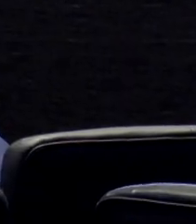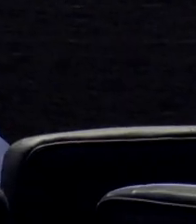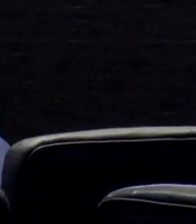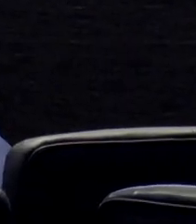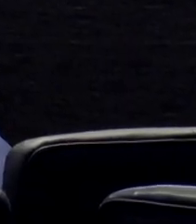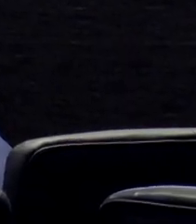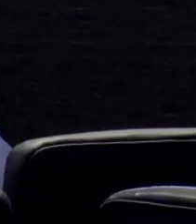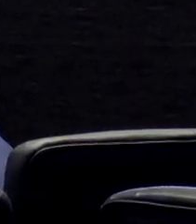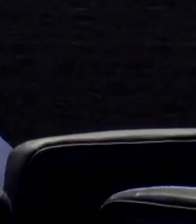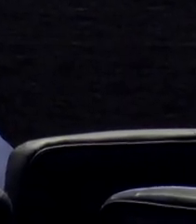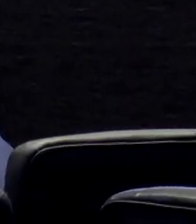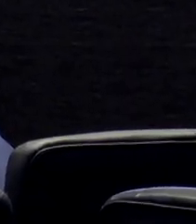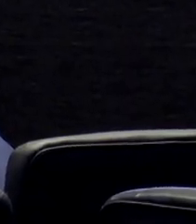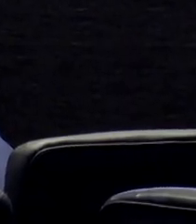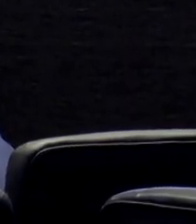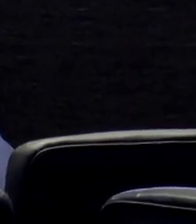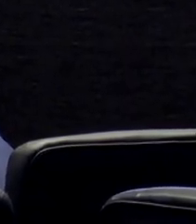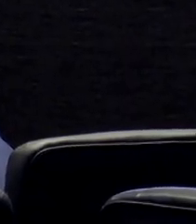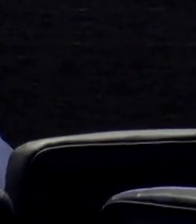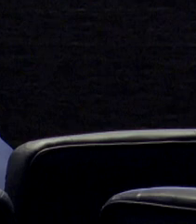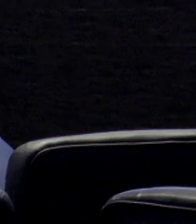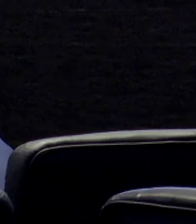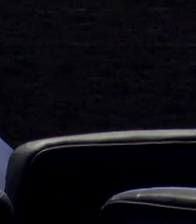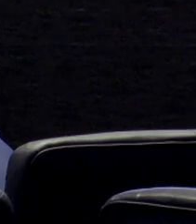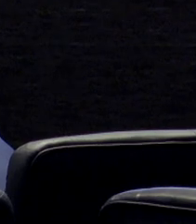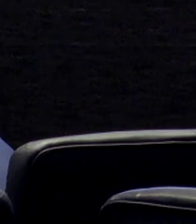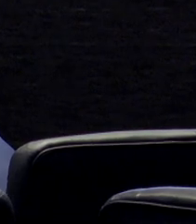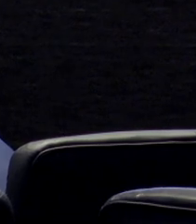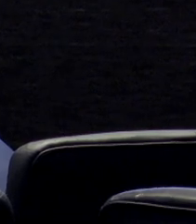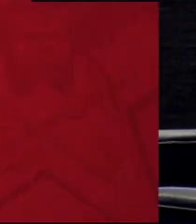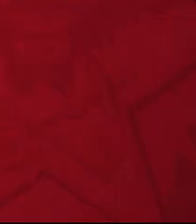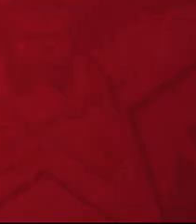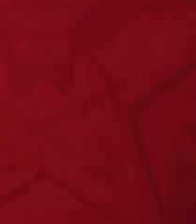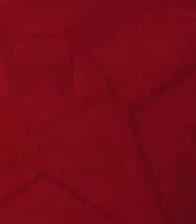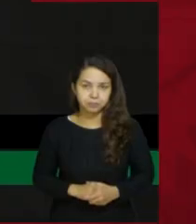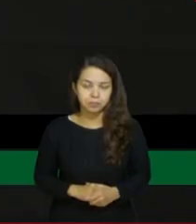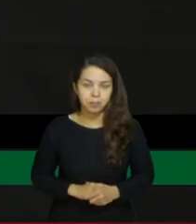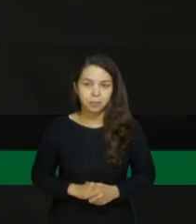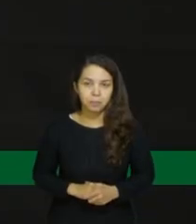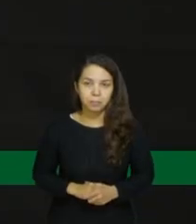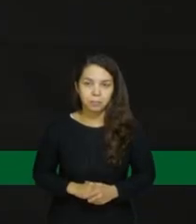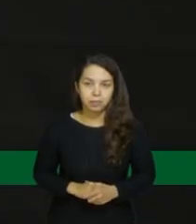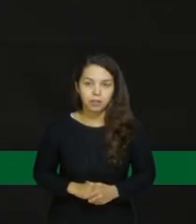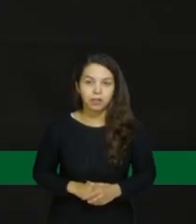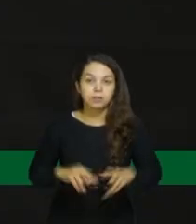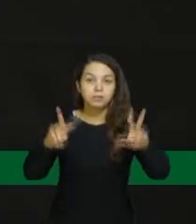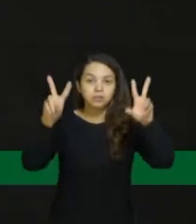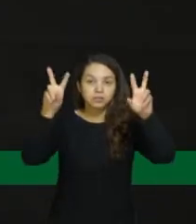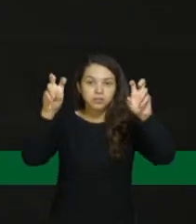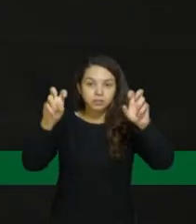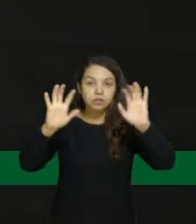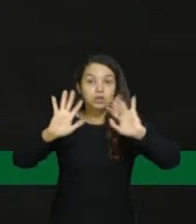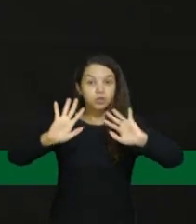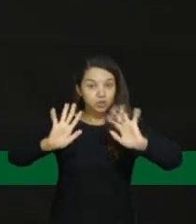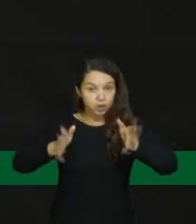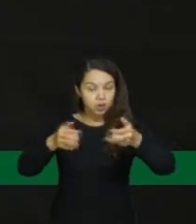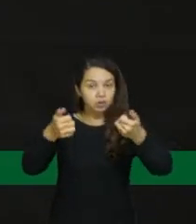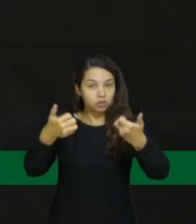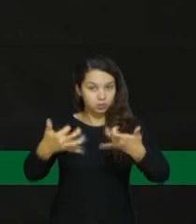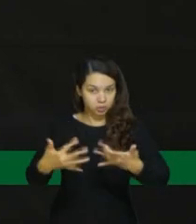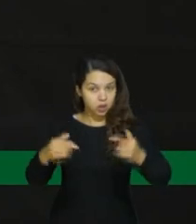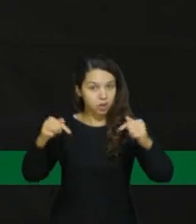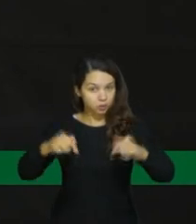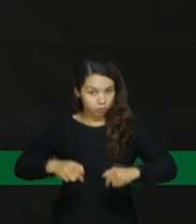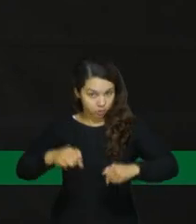BR-101 e o impacto da falta de estrutura no setor produtivo catarinense. Um assunto que já foi tocado aqui em alguns